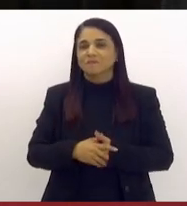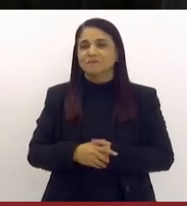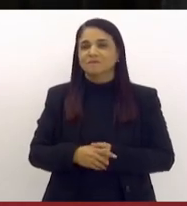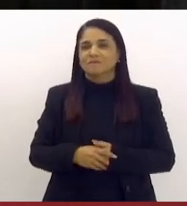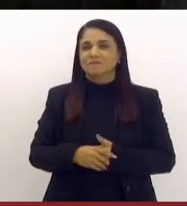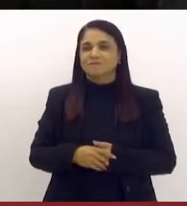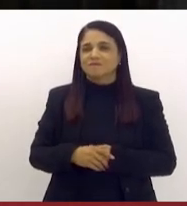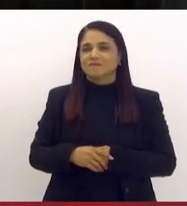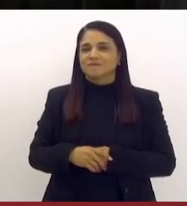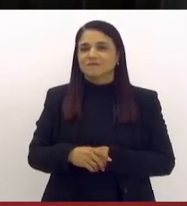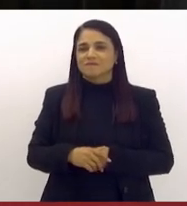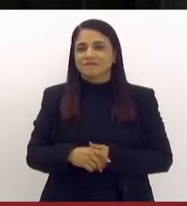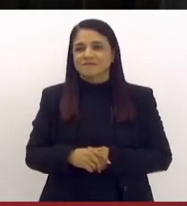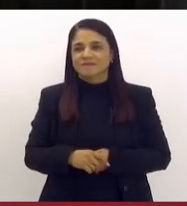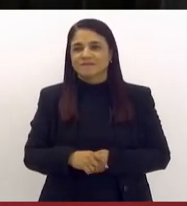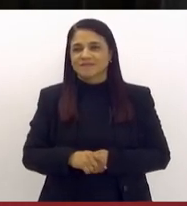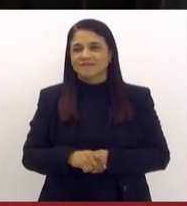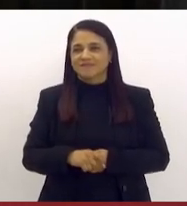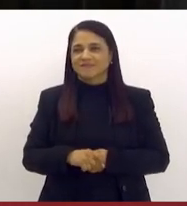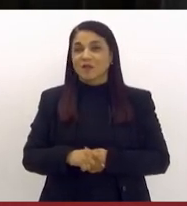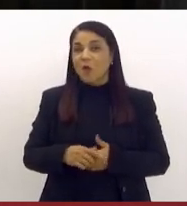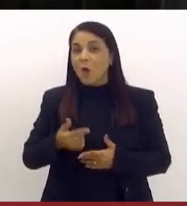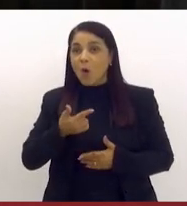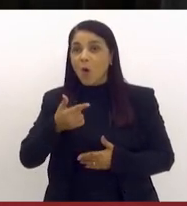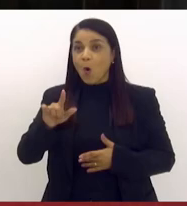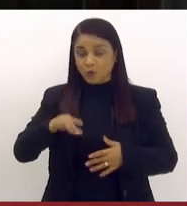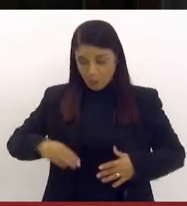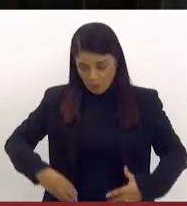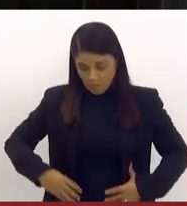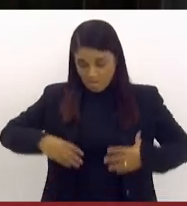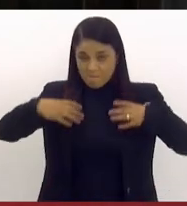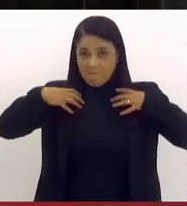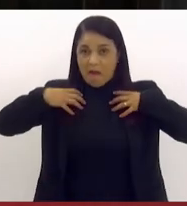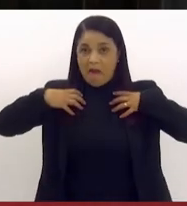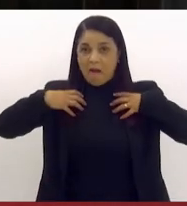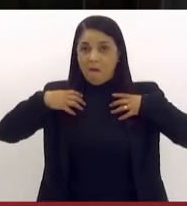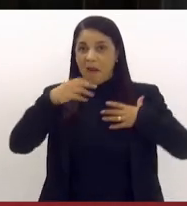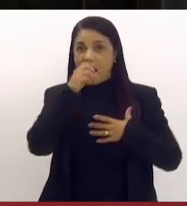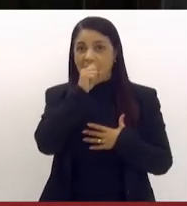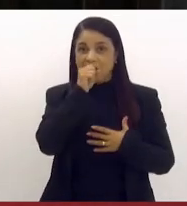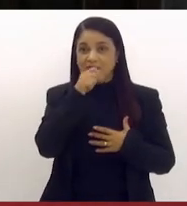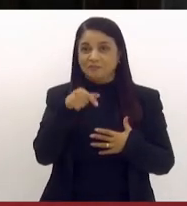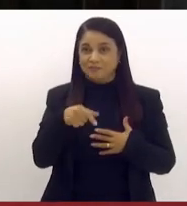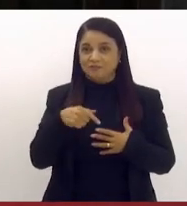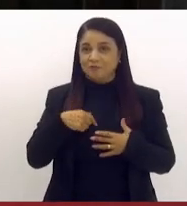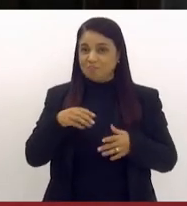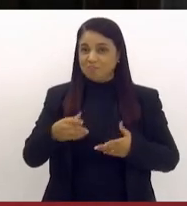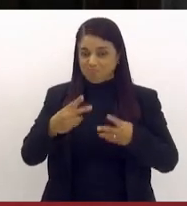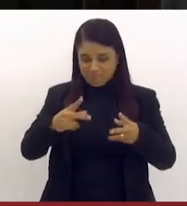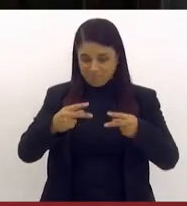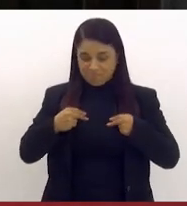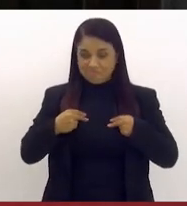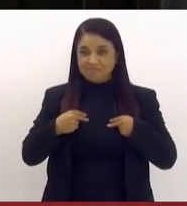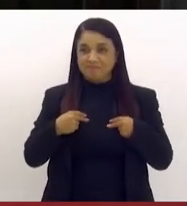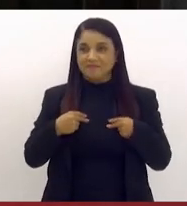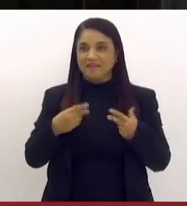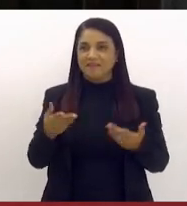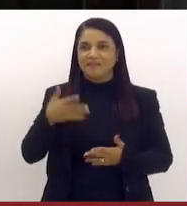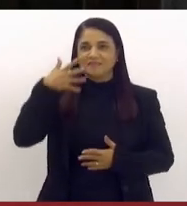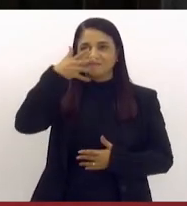e ah ganhei outro macacão aqui ó Opa agora vai fazer a fala a deputada